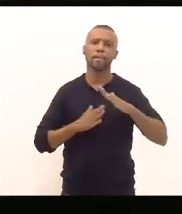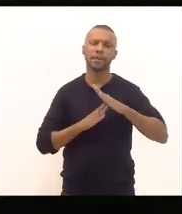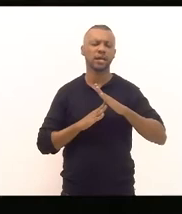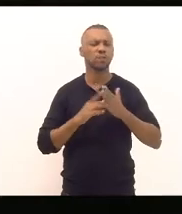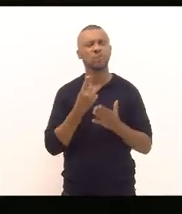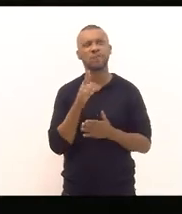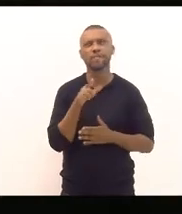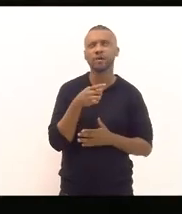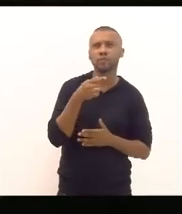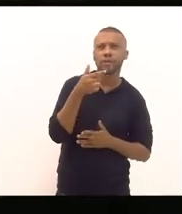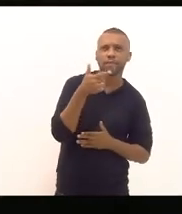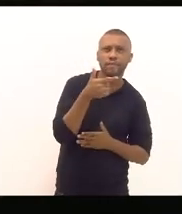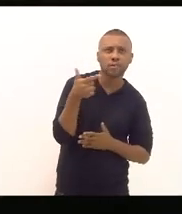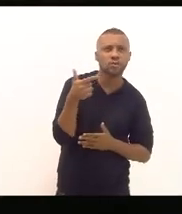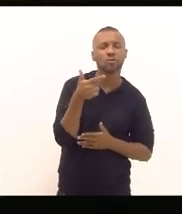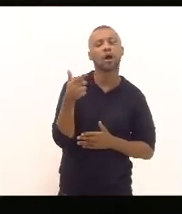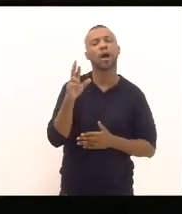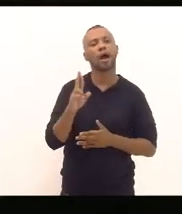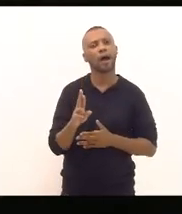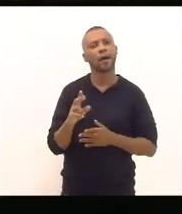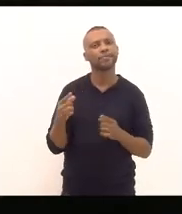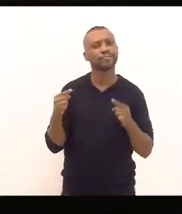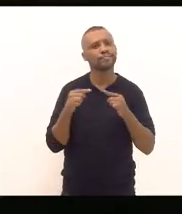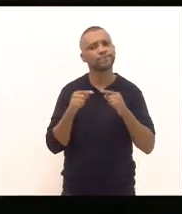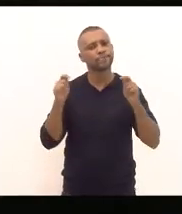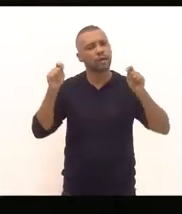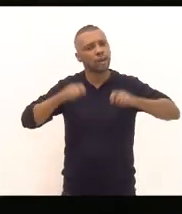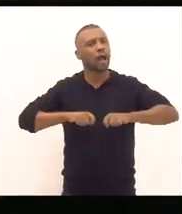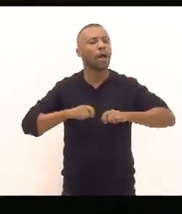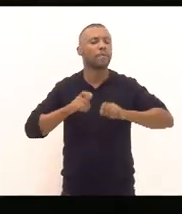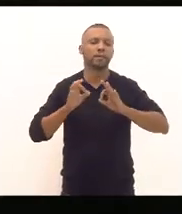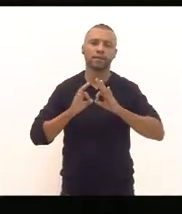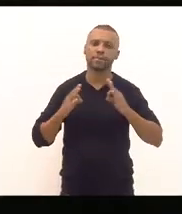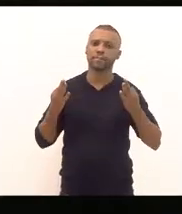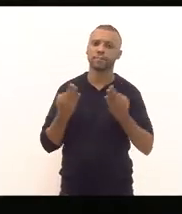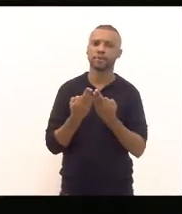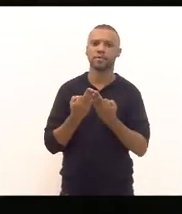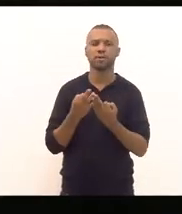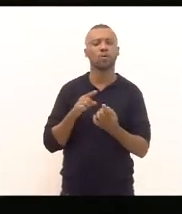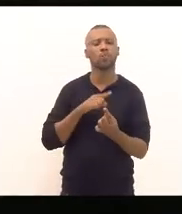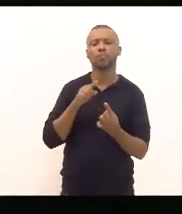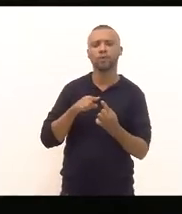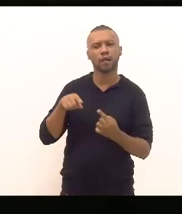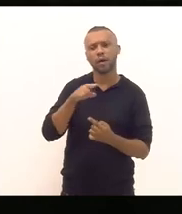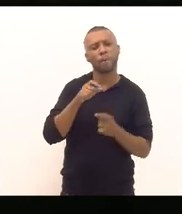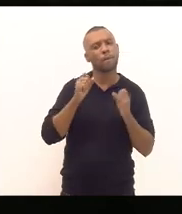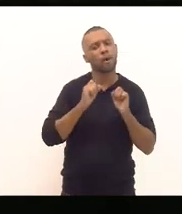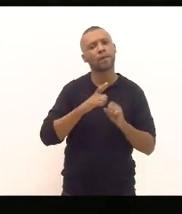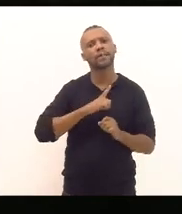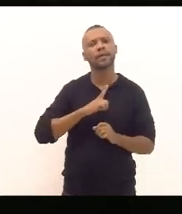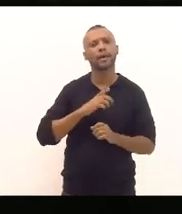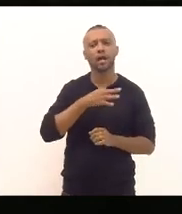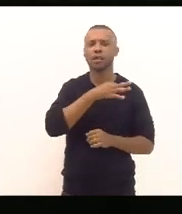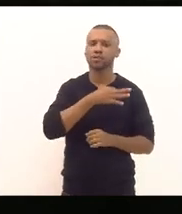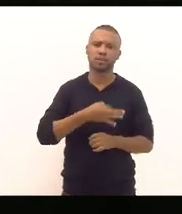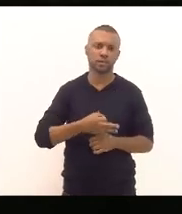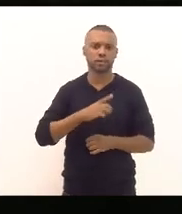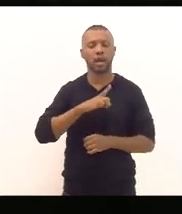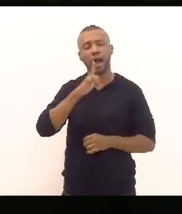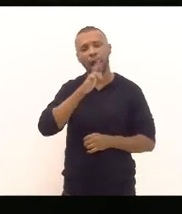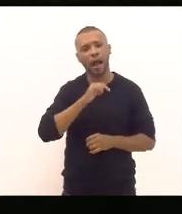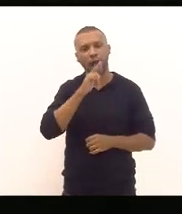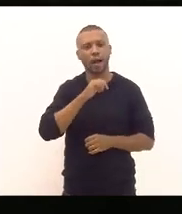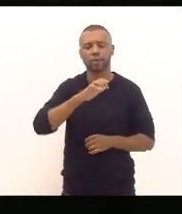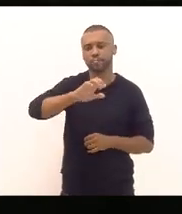pouquinho longe que 20 22 reais isso cabe no bolso da sua Mira eu posso ter que Sérgio a dignidade tem